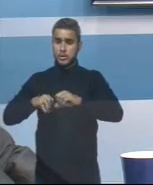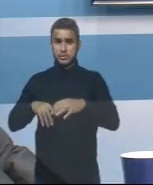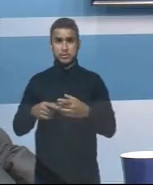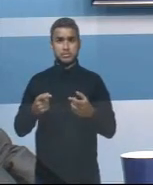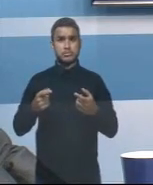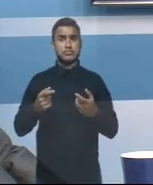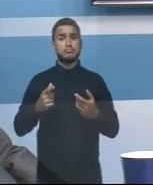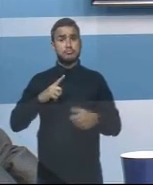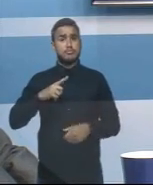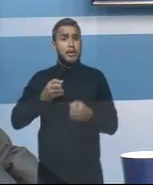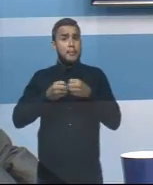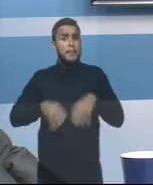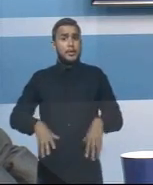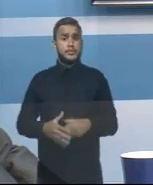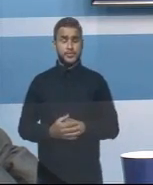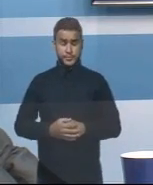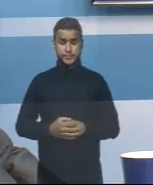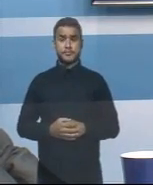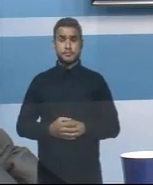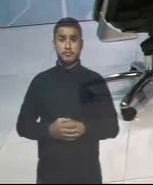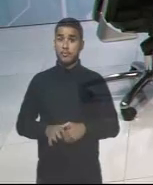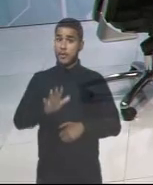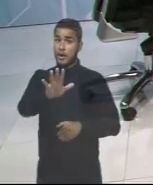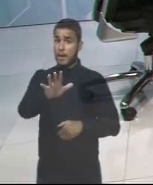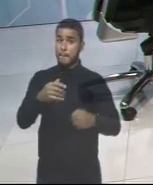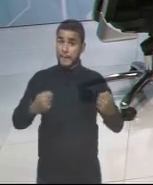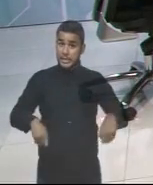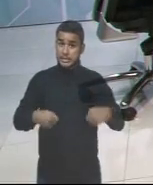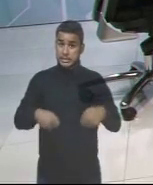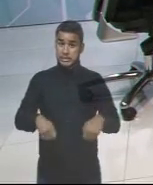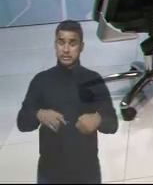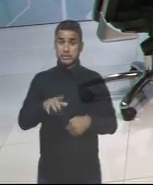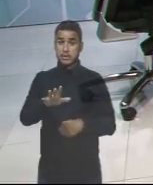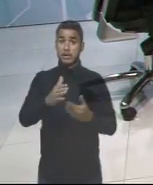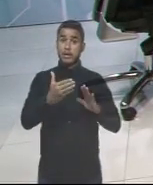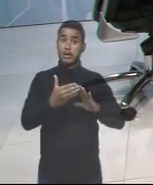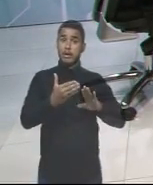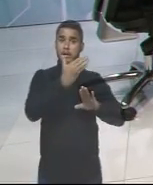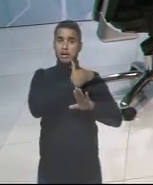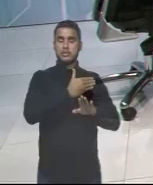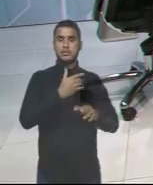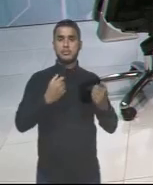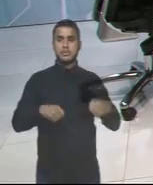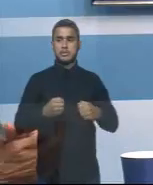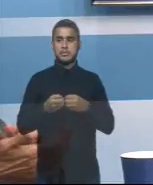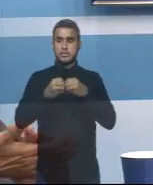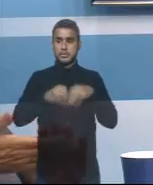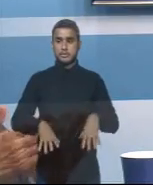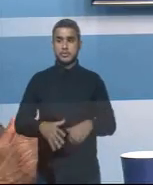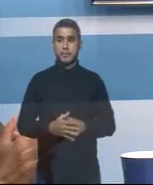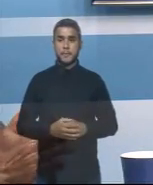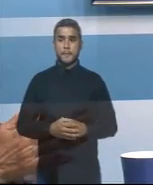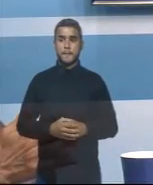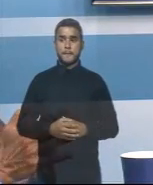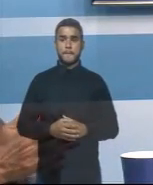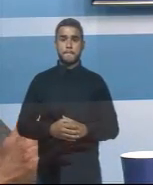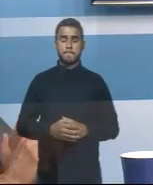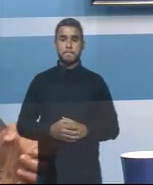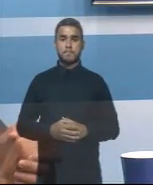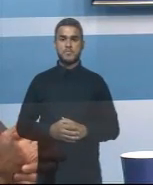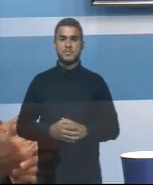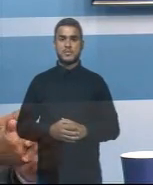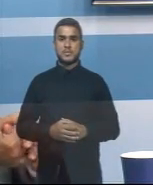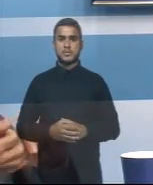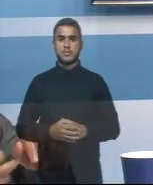país. Agora, é preciso ver que esse ajuste é necessário porque houve um descontrole anterior. Mas bem anterior a 12